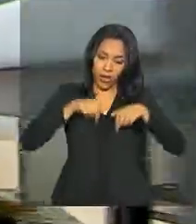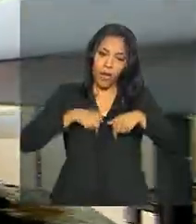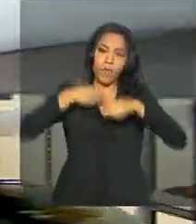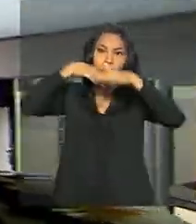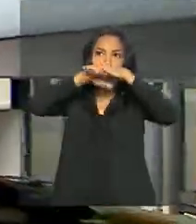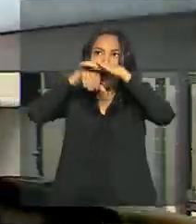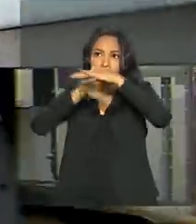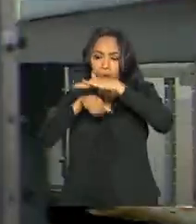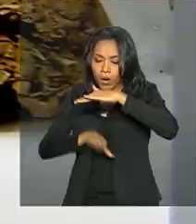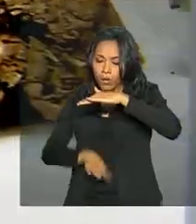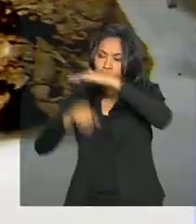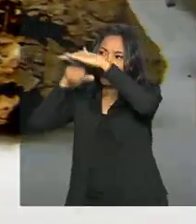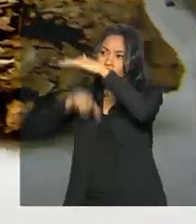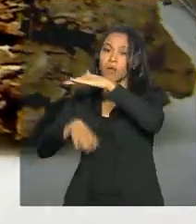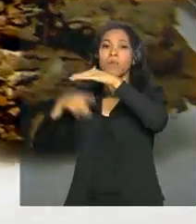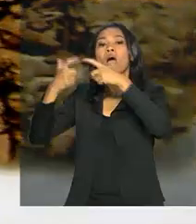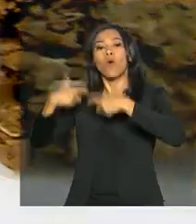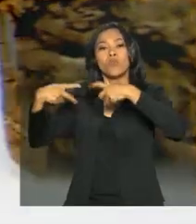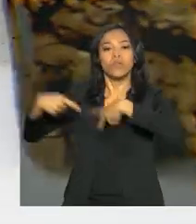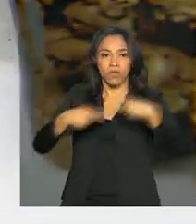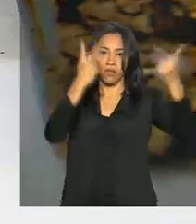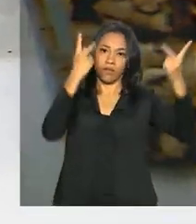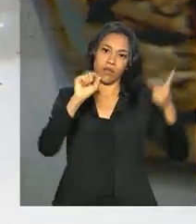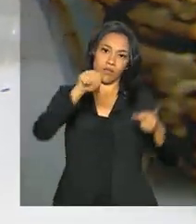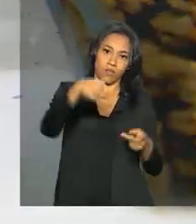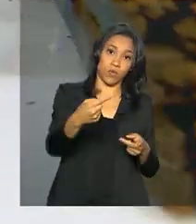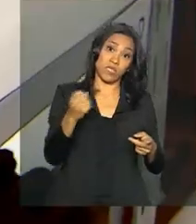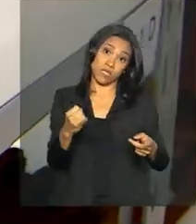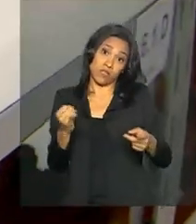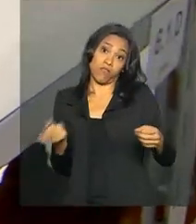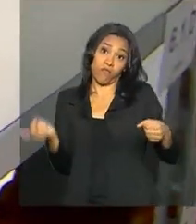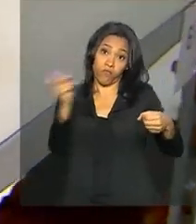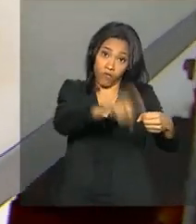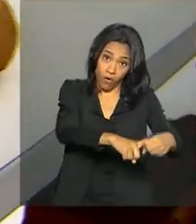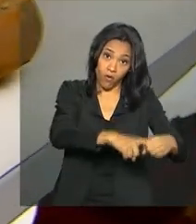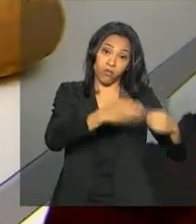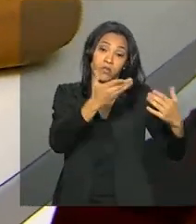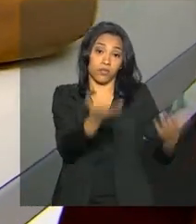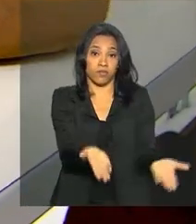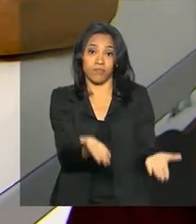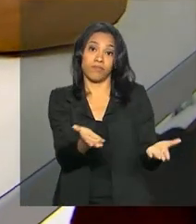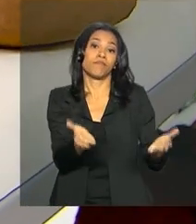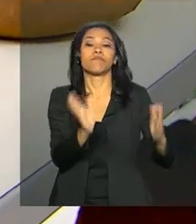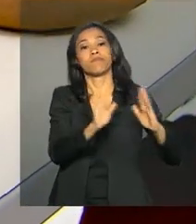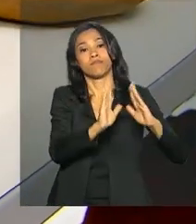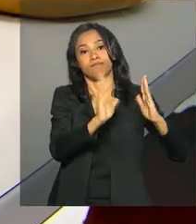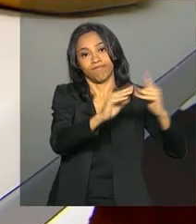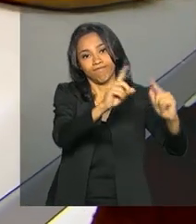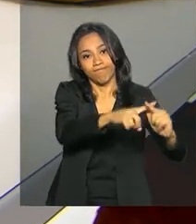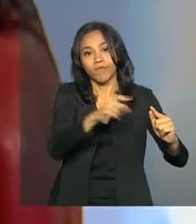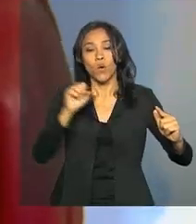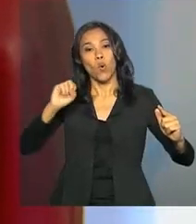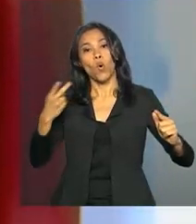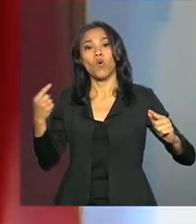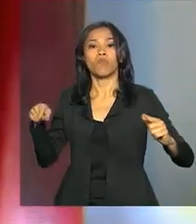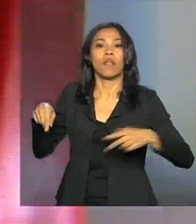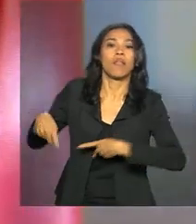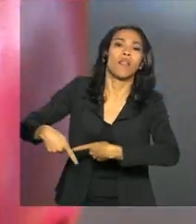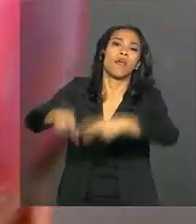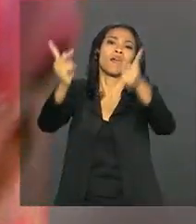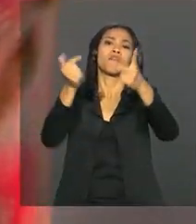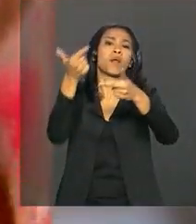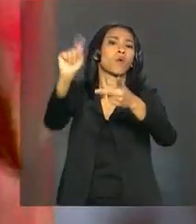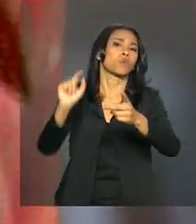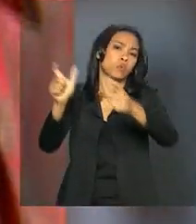salvaguardado, até que se defina o destino dessas peças, se elas voltam para o culto, se elas, algumas, né, podem ir para os memoriais que vão ser